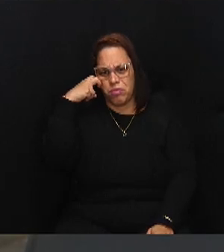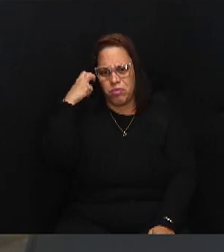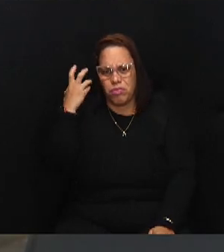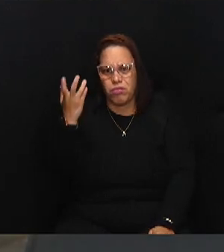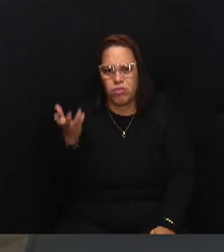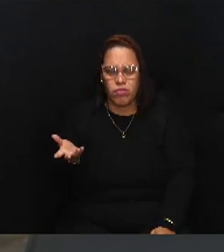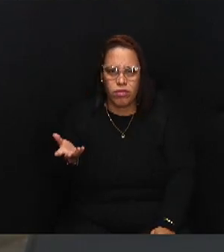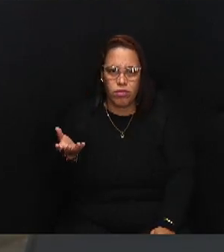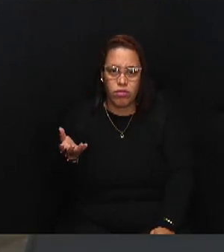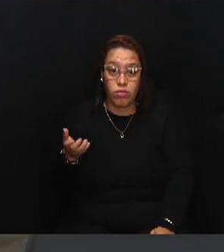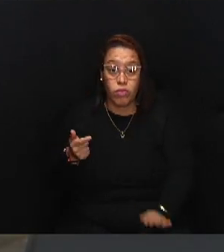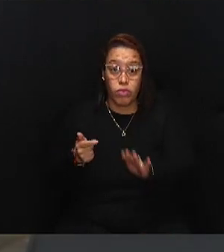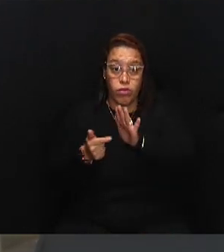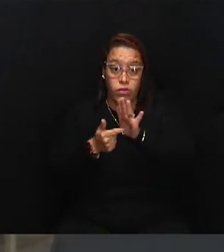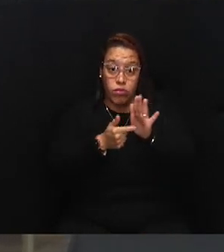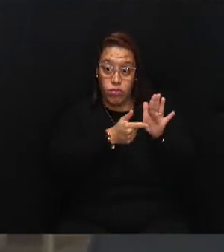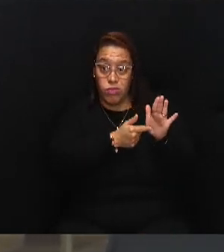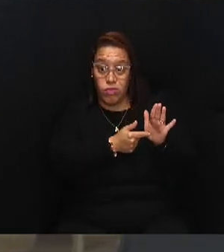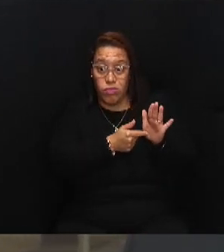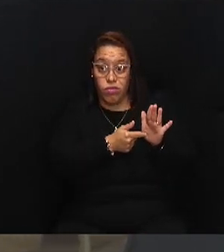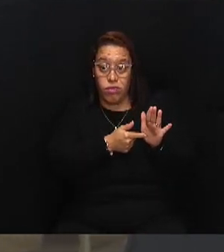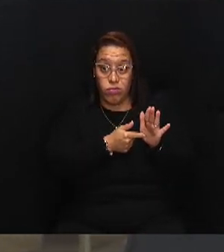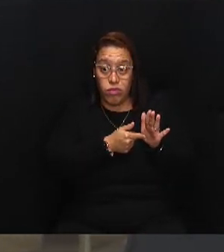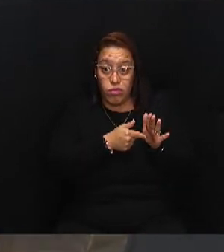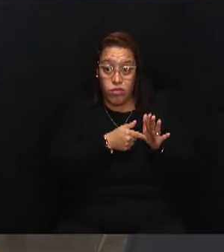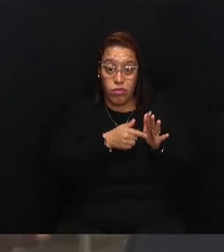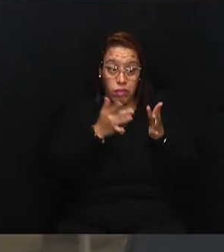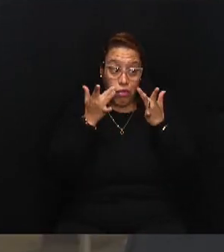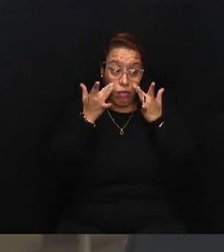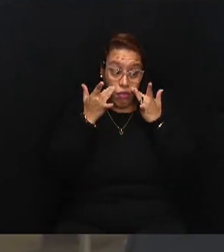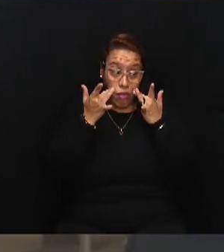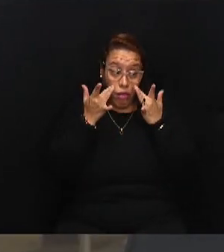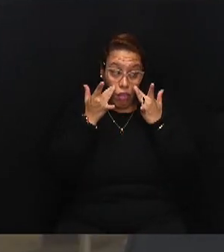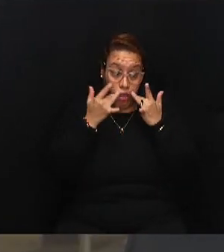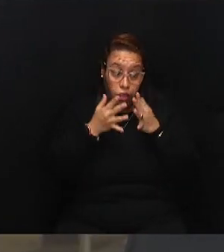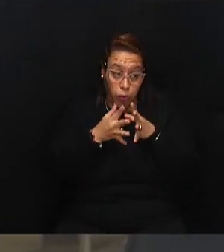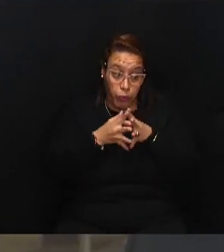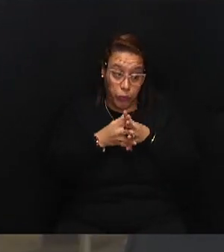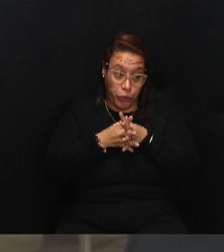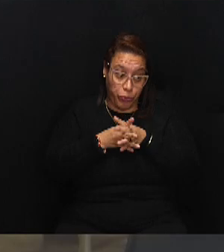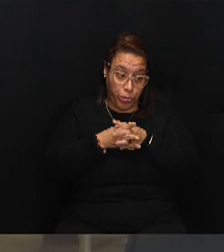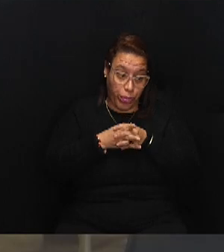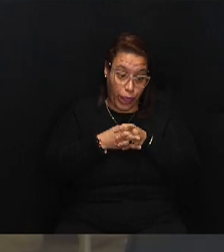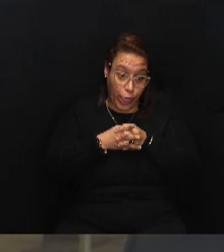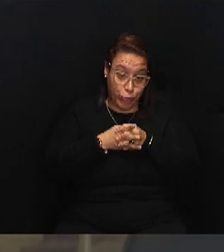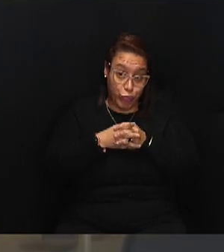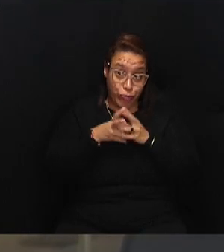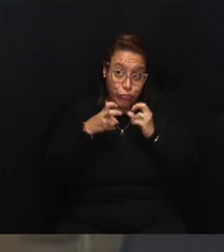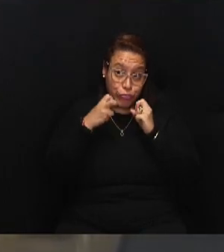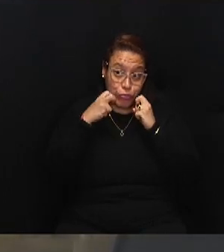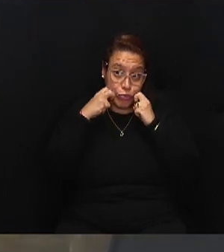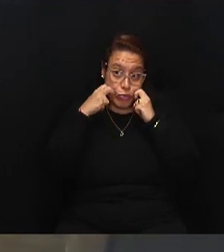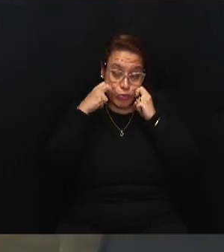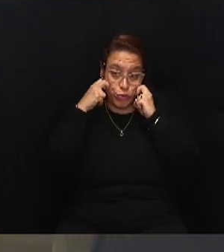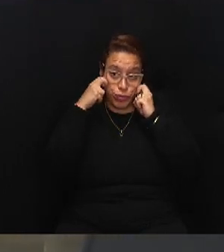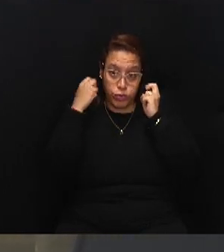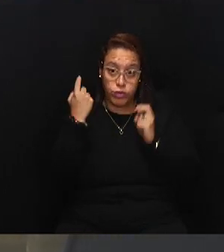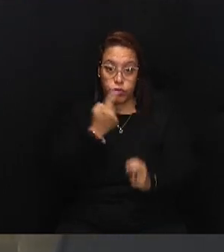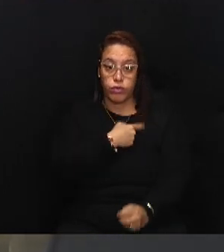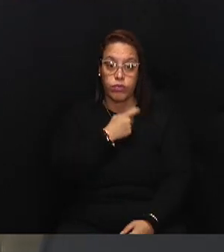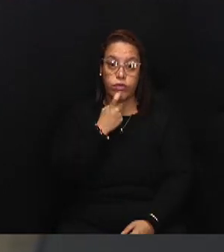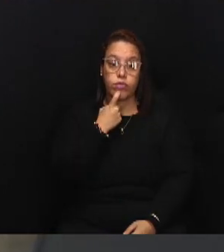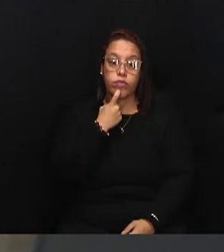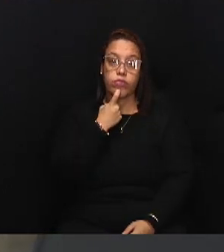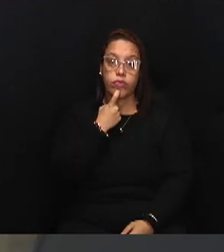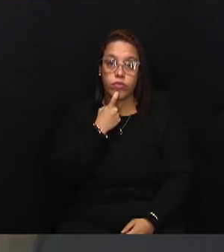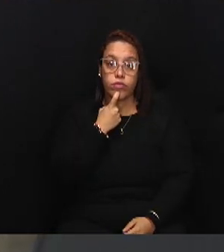for apresentar uma questão em forma de teatro, seria muito vergonhoso para nós em Campinas, porque